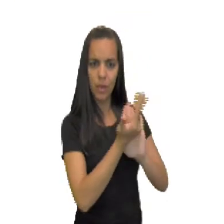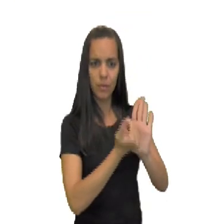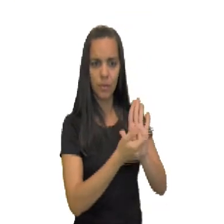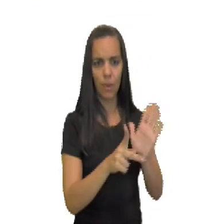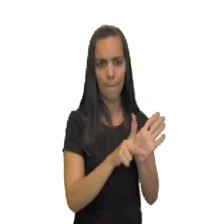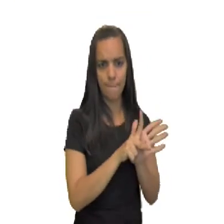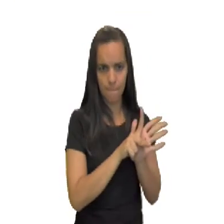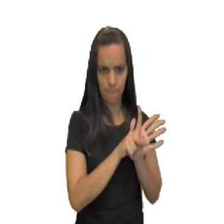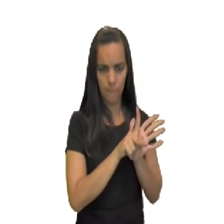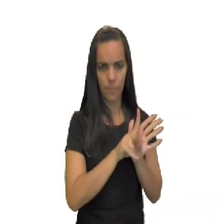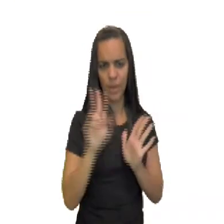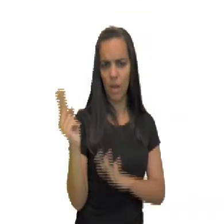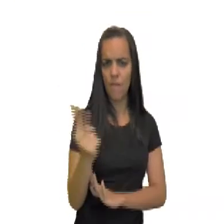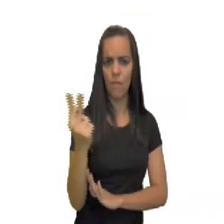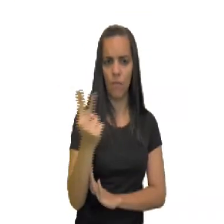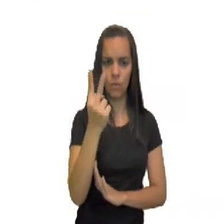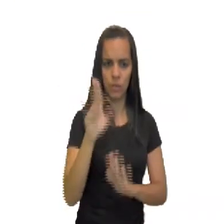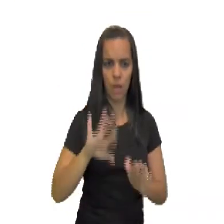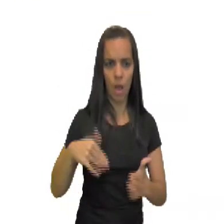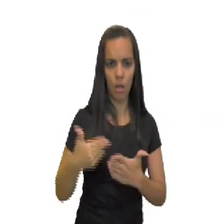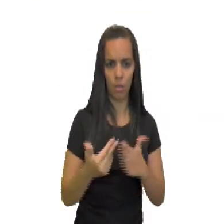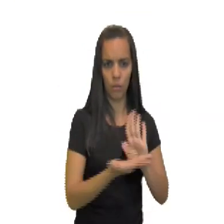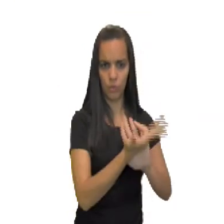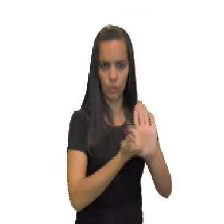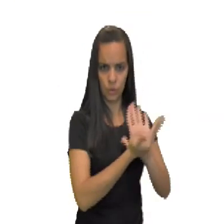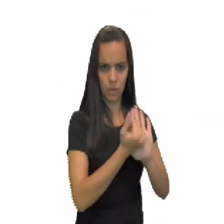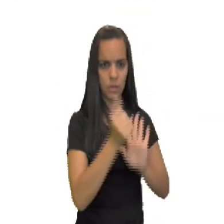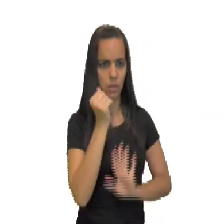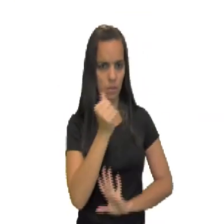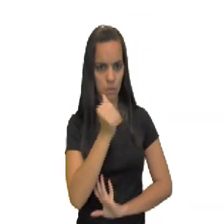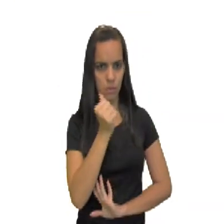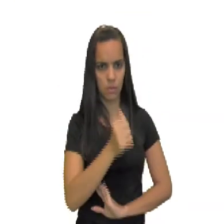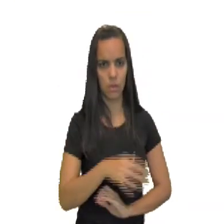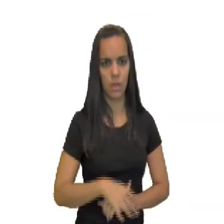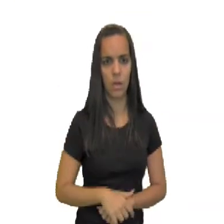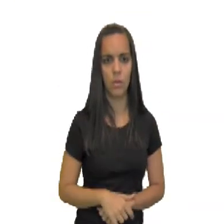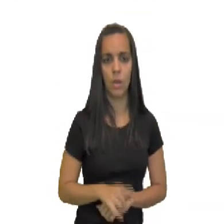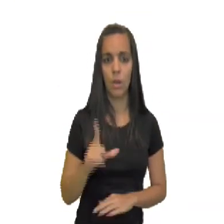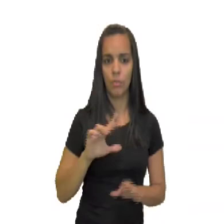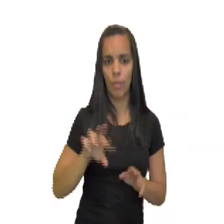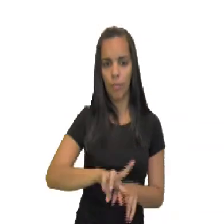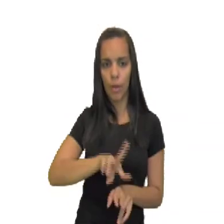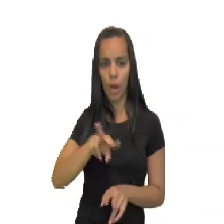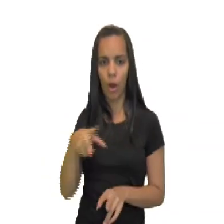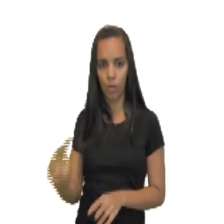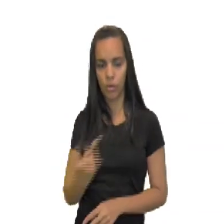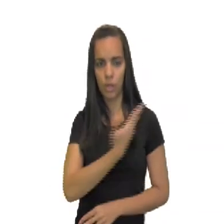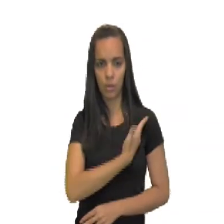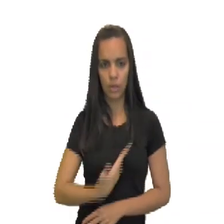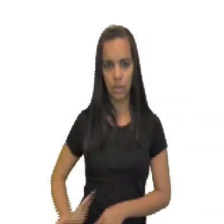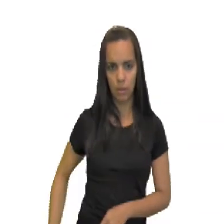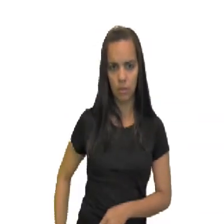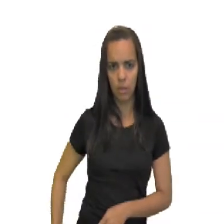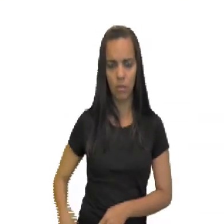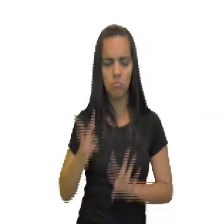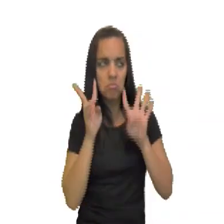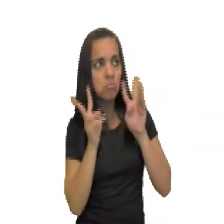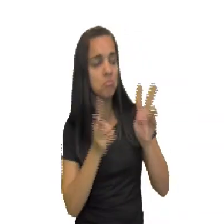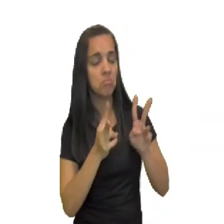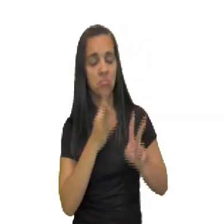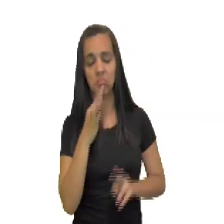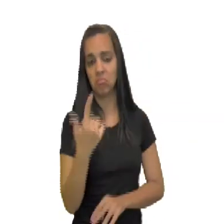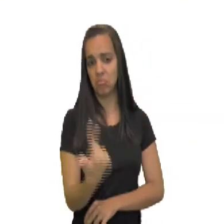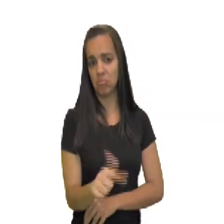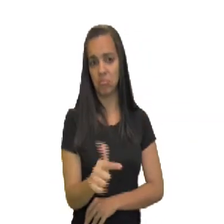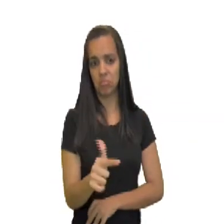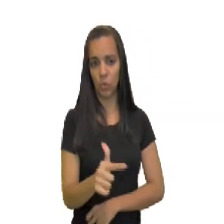ele valoriza a arte de Tarsila, ao contrário do nosso Estado, que infelizmente não está valorizando a nossa